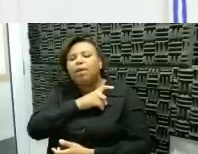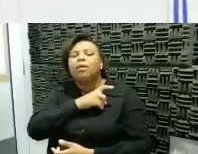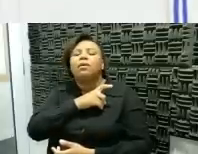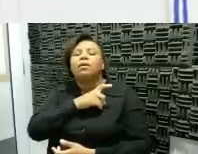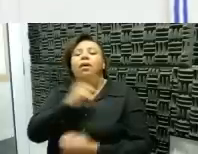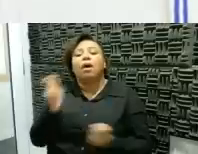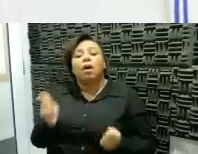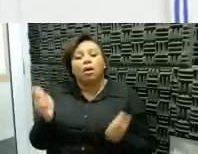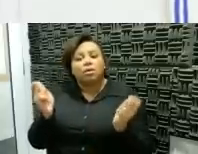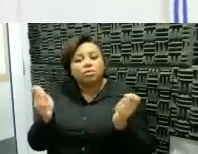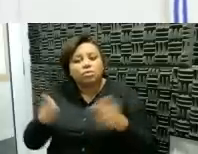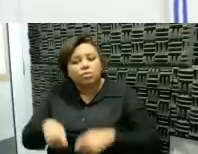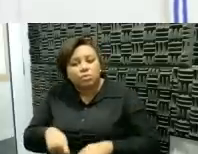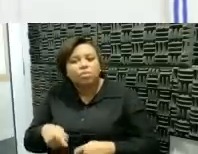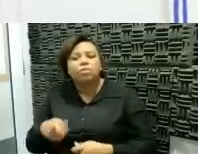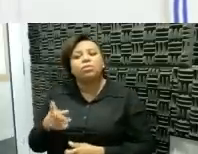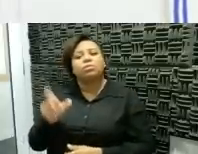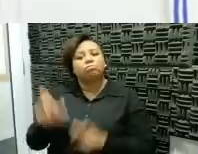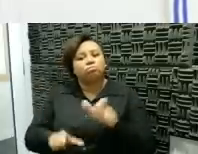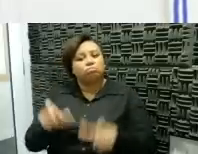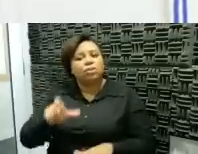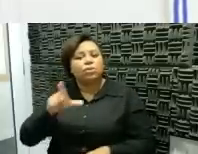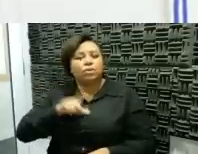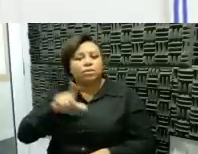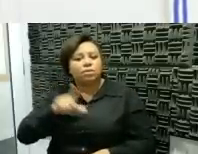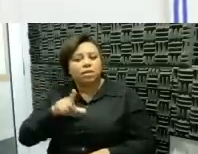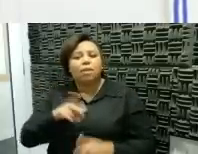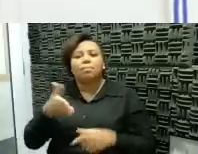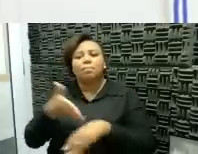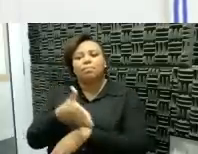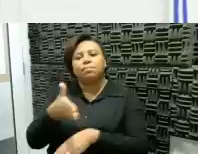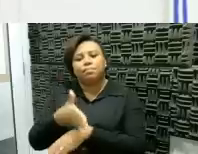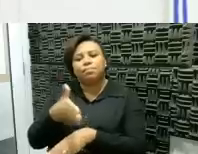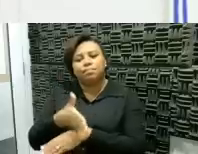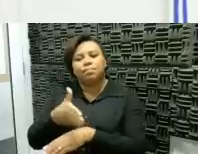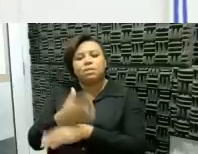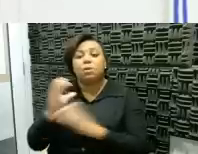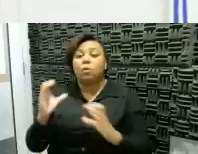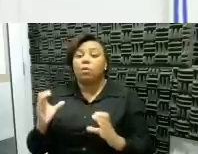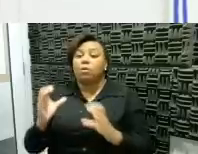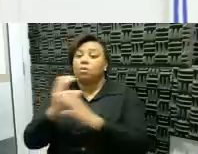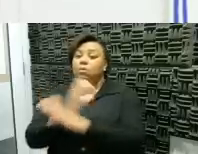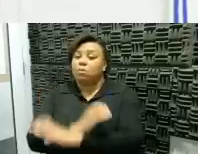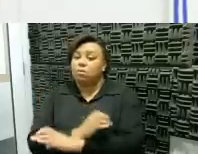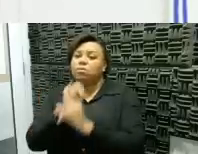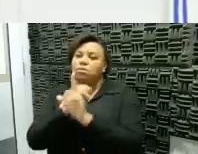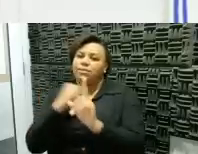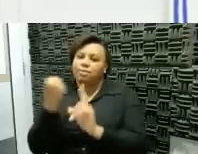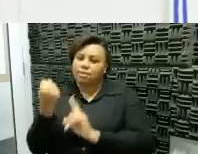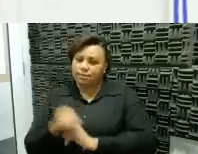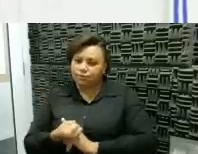pessoas terem participação plena na nossa sociedade e importante aqui né